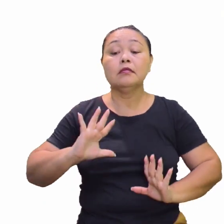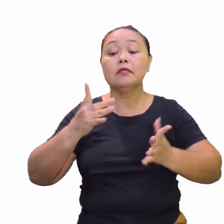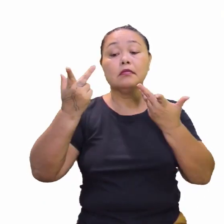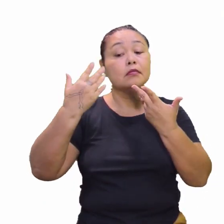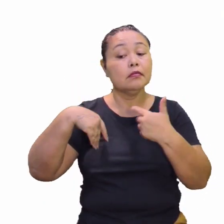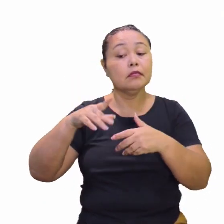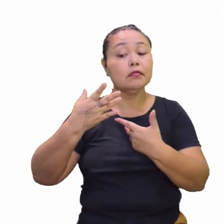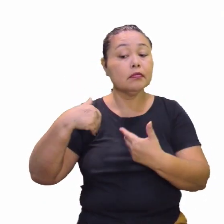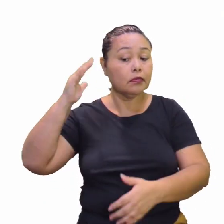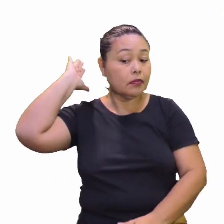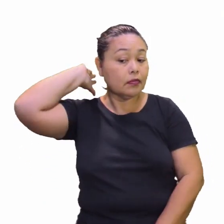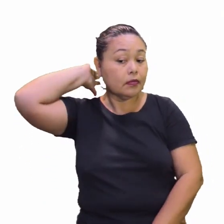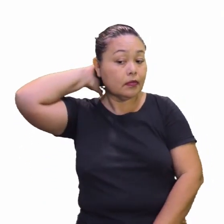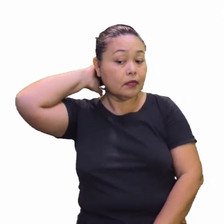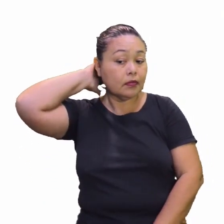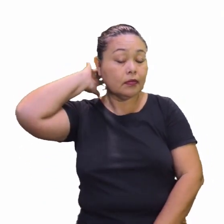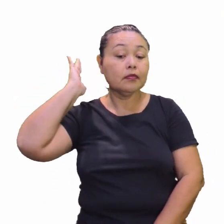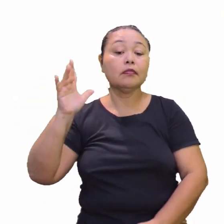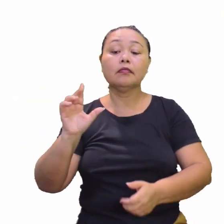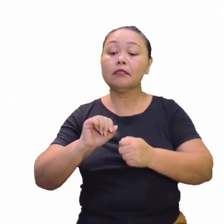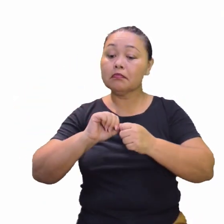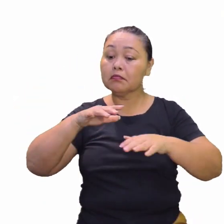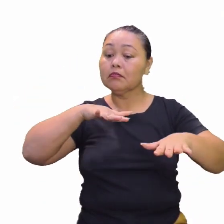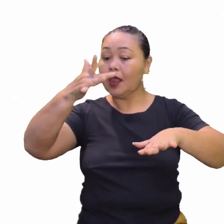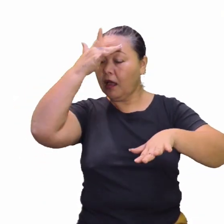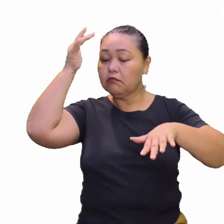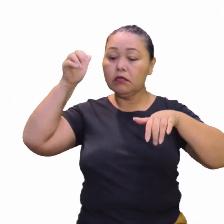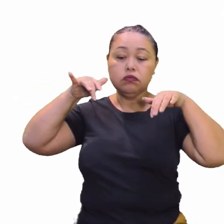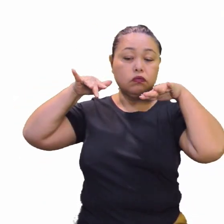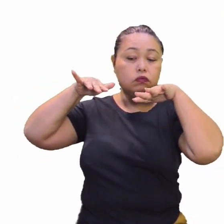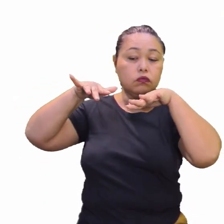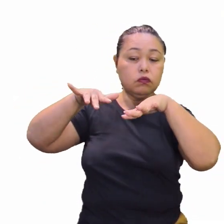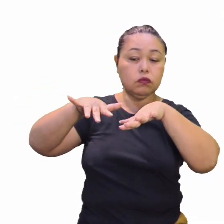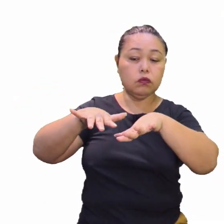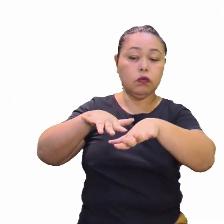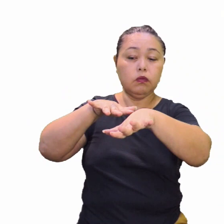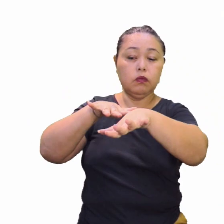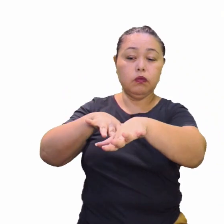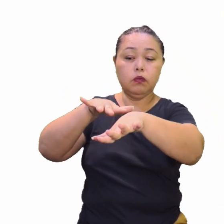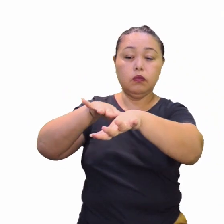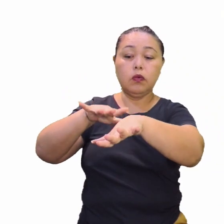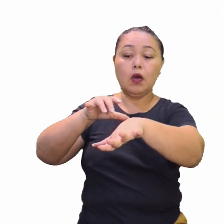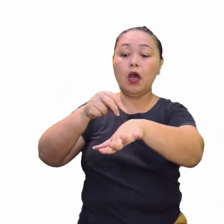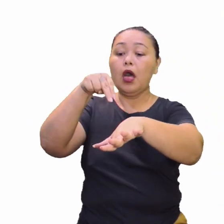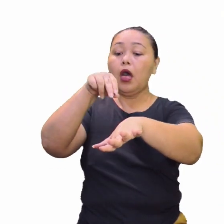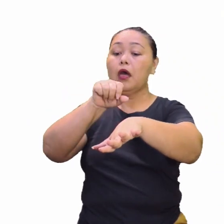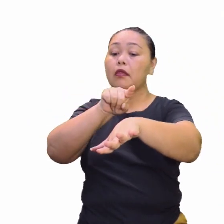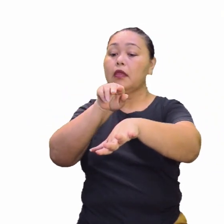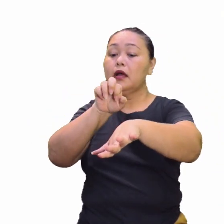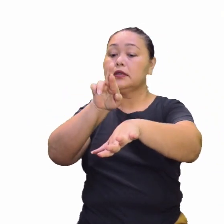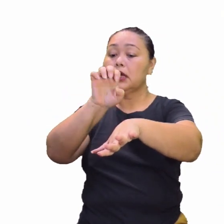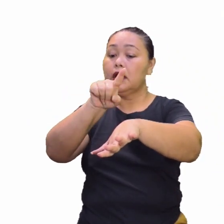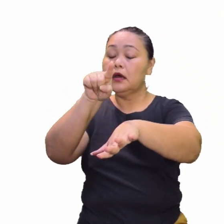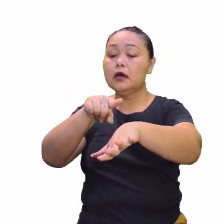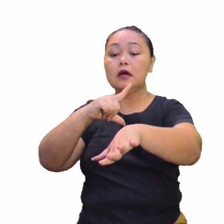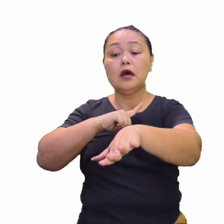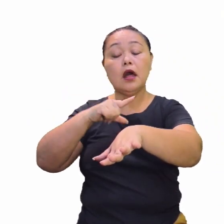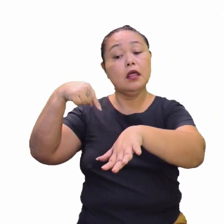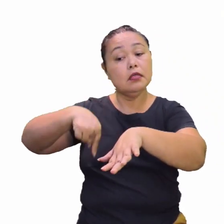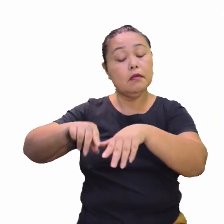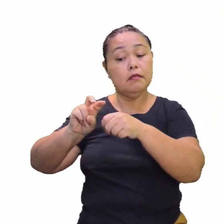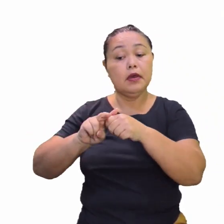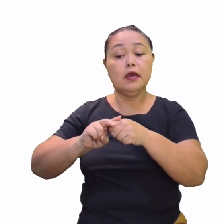festejo no Pará, que movimenta a questão do turismo religioso, né? Isso, Ciro de Nazaré. Ciro de Nazaré. A gente pode falar também aqui no